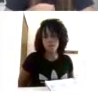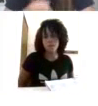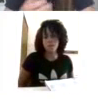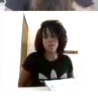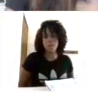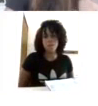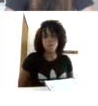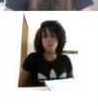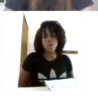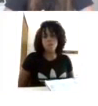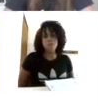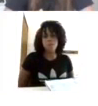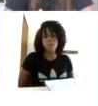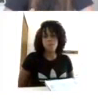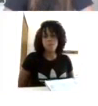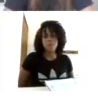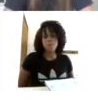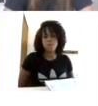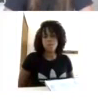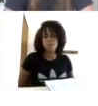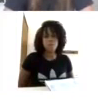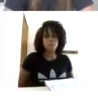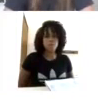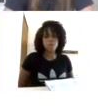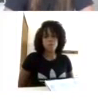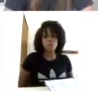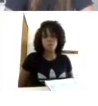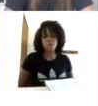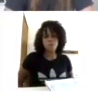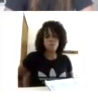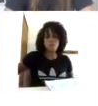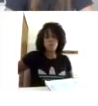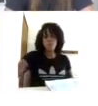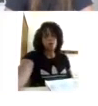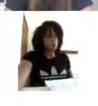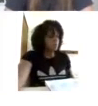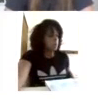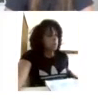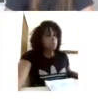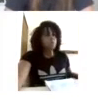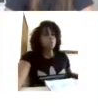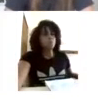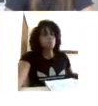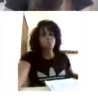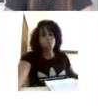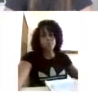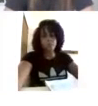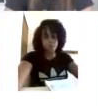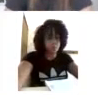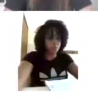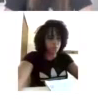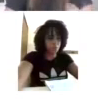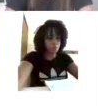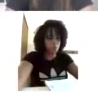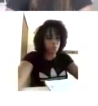curricular que, na nossa realidade, é abordado por professores, pedagogos e pedagogas, né? Mas, no caso,